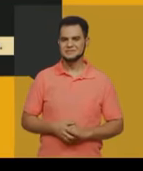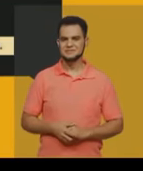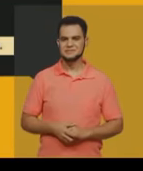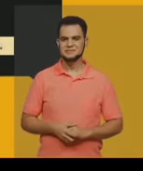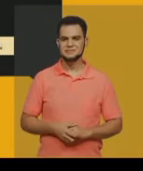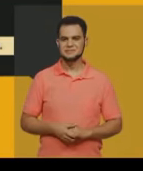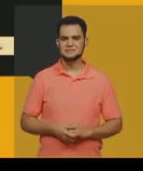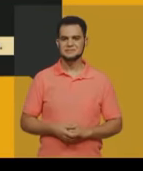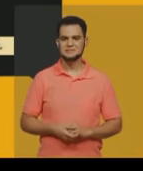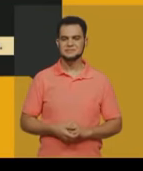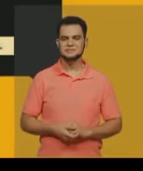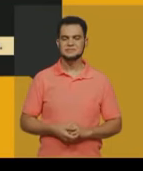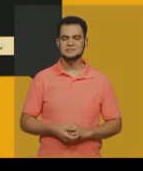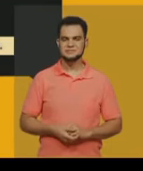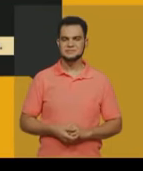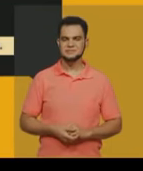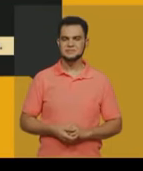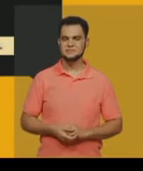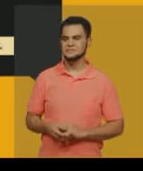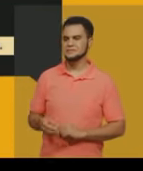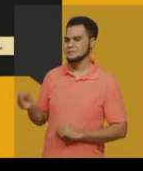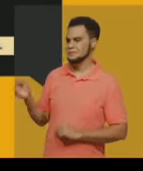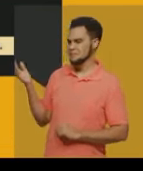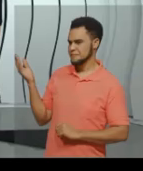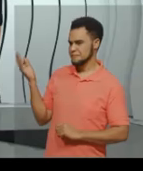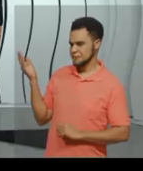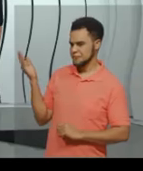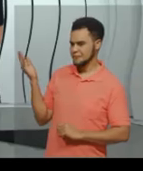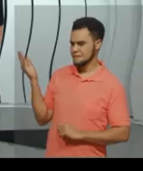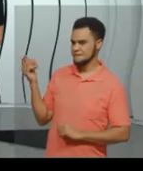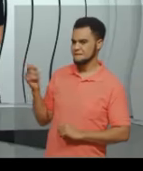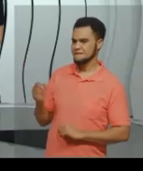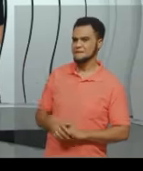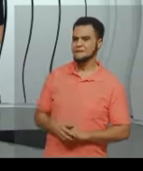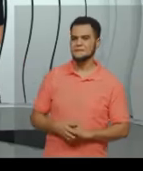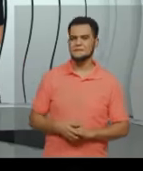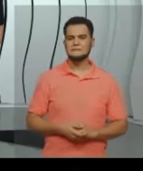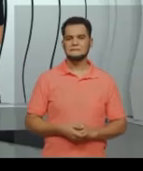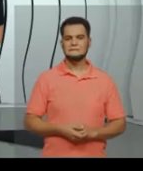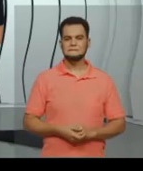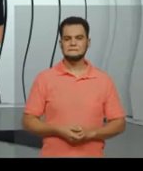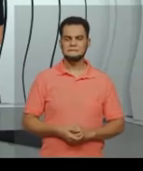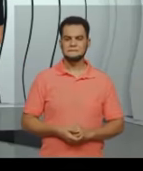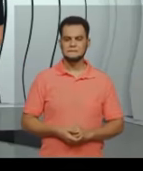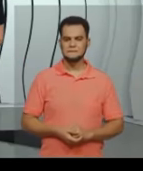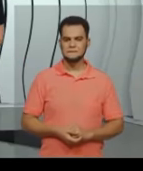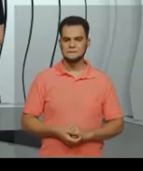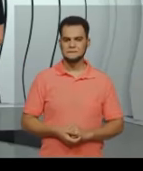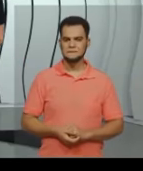too. Laughed the little old man. Então, vamos continuando aqui.